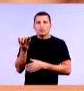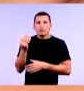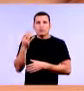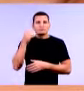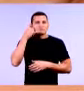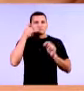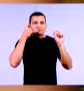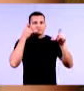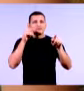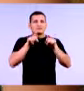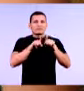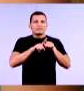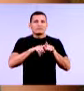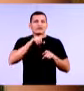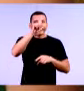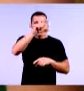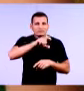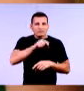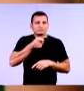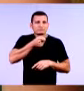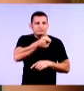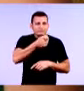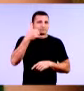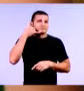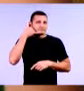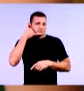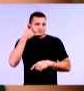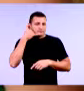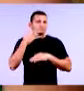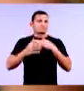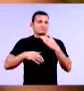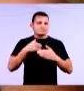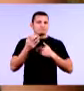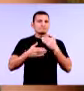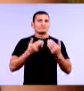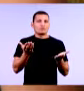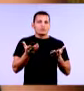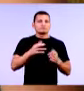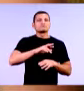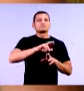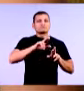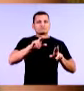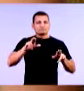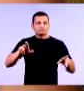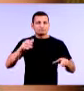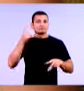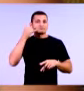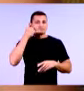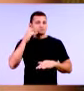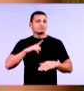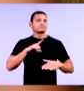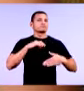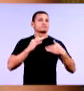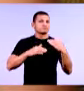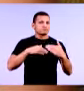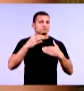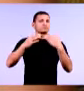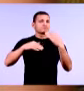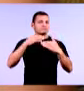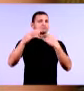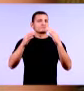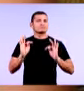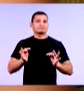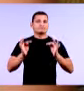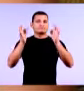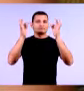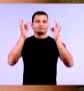do cartão. E foi indo, tendo os outros tipos de telefone, os StarTech. Então ia acompanhando sempre a evolução tecnológica,